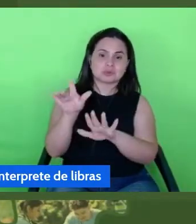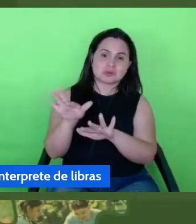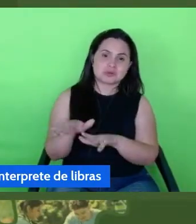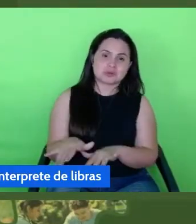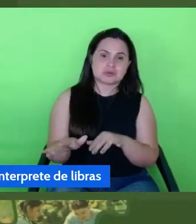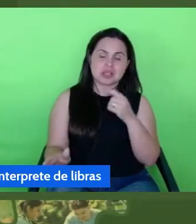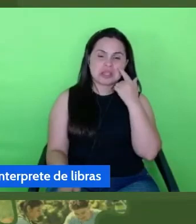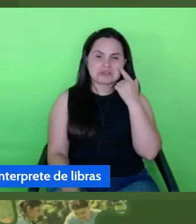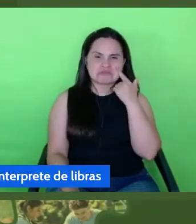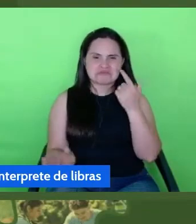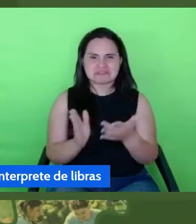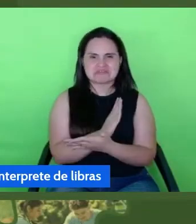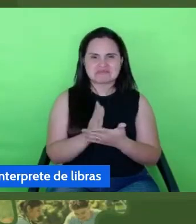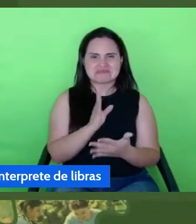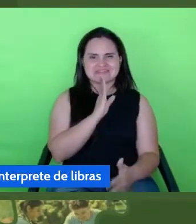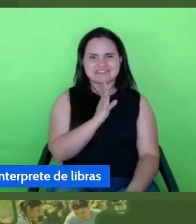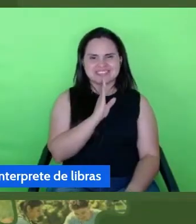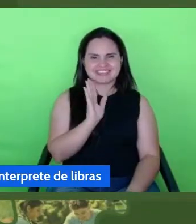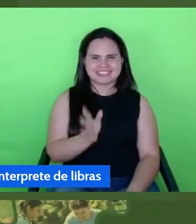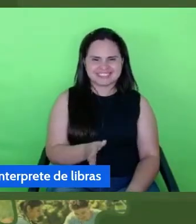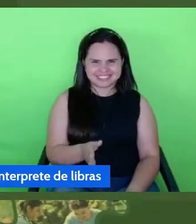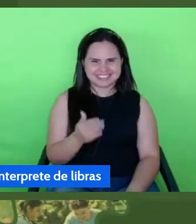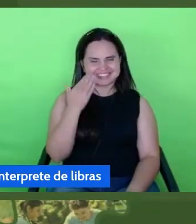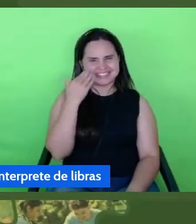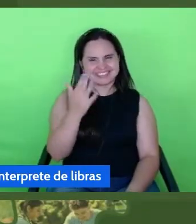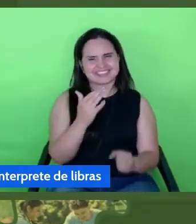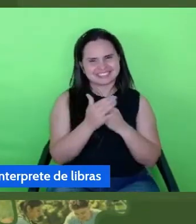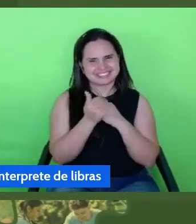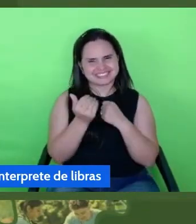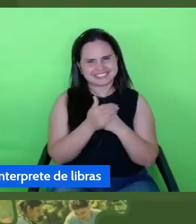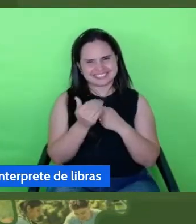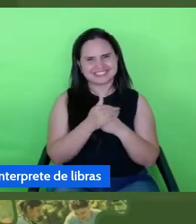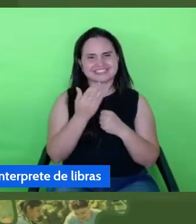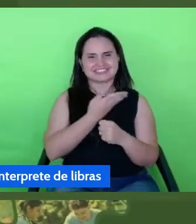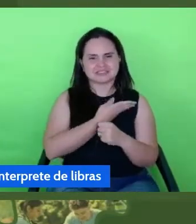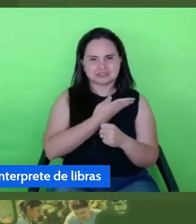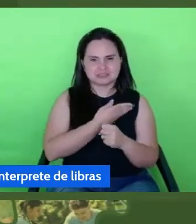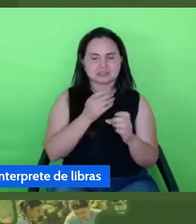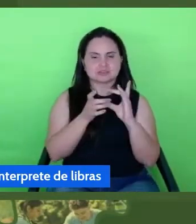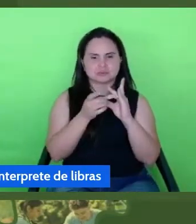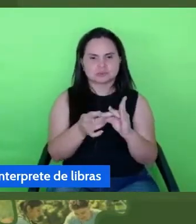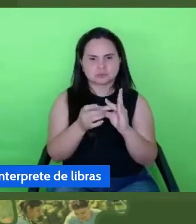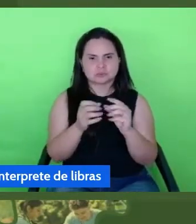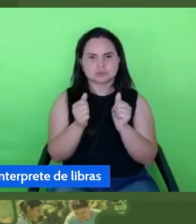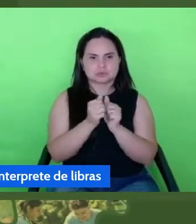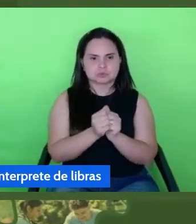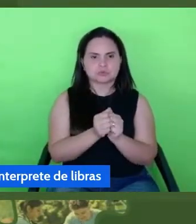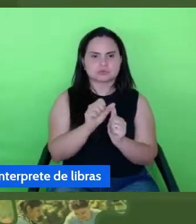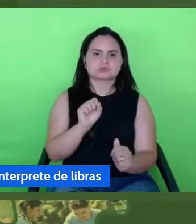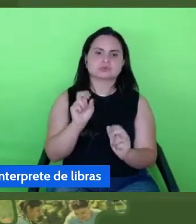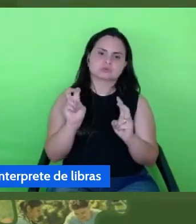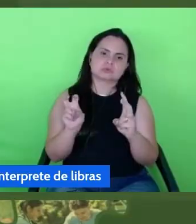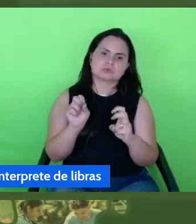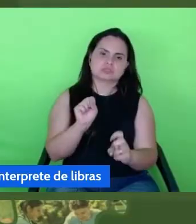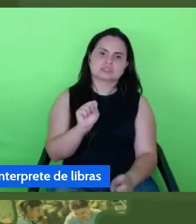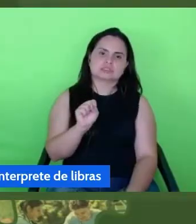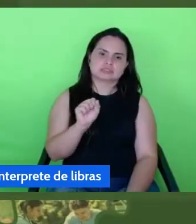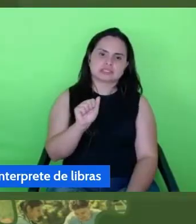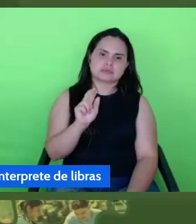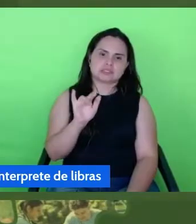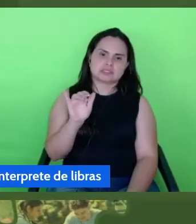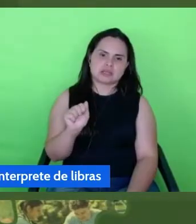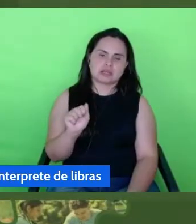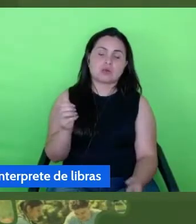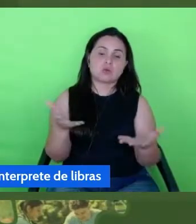aí algumas pessoas conhecidas, né? Obrigado pelo carinho. São pessoas parceiras que caminham com a gente aí no Sabiás, nas ações de extensão. Eu